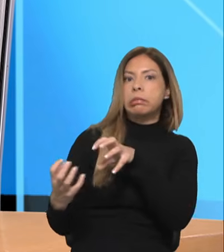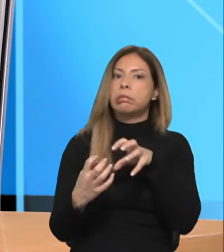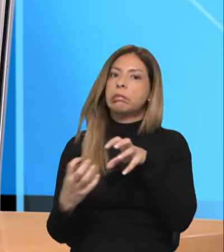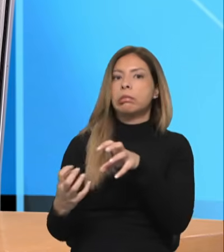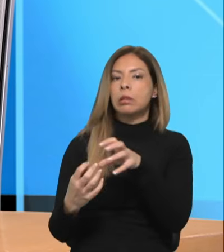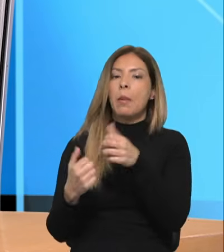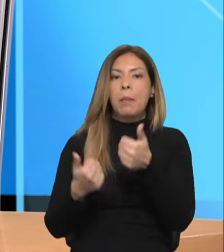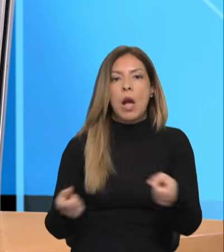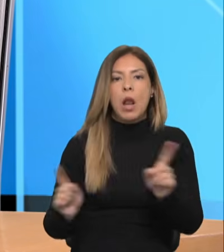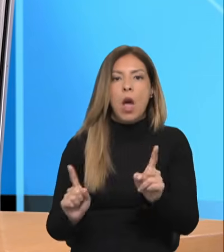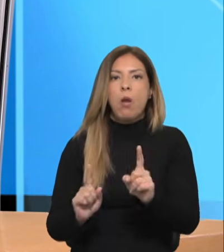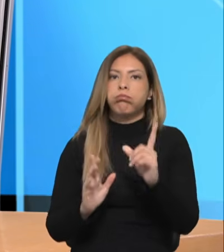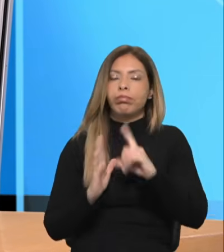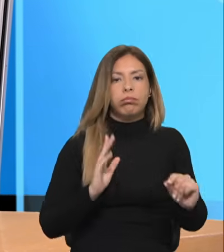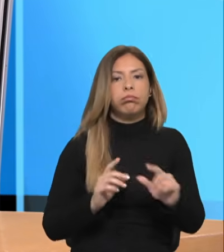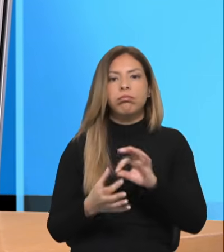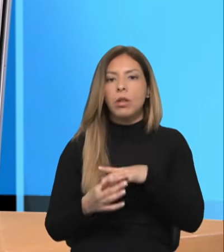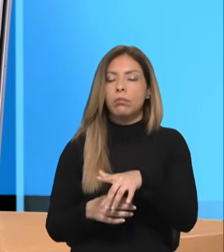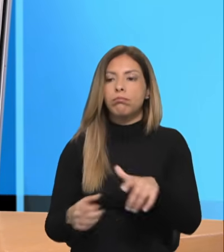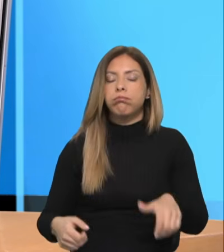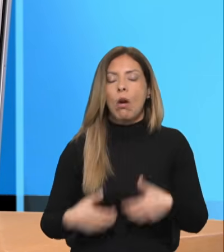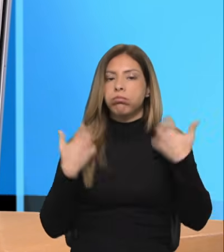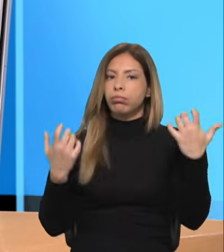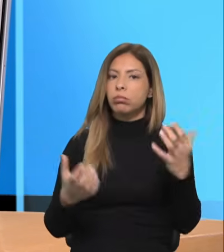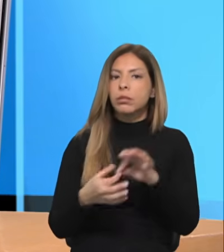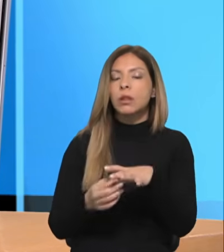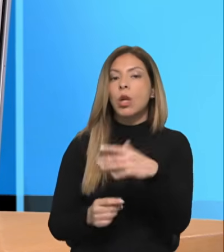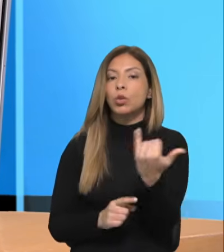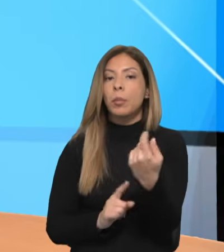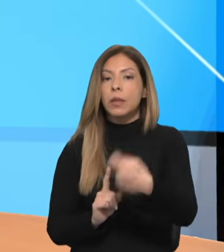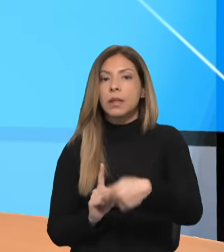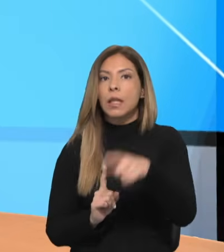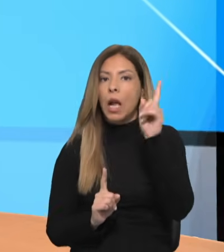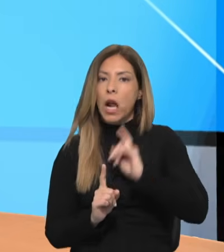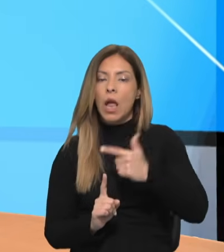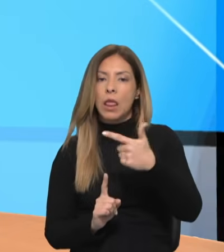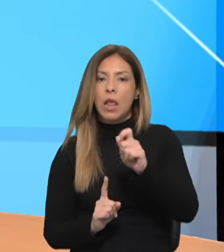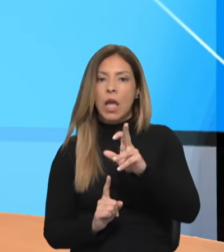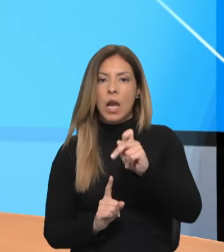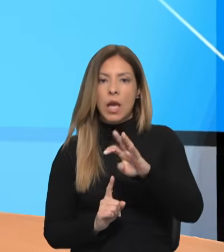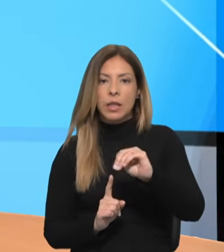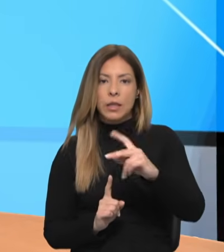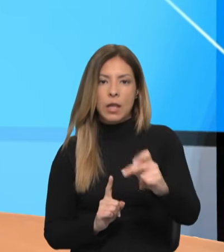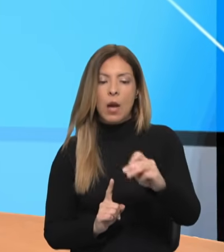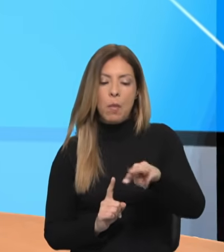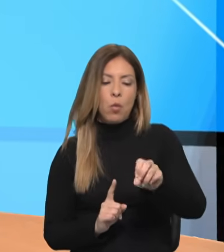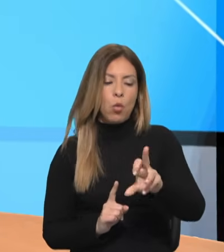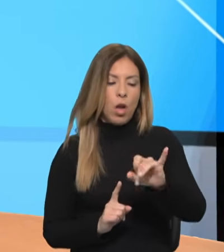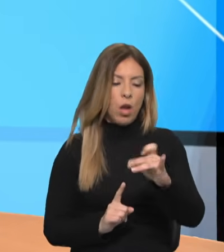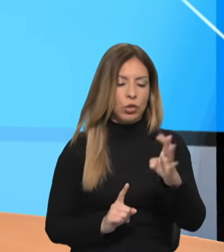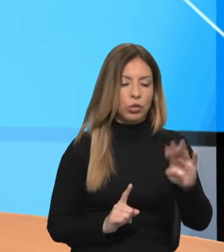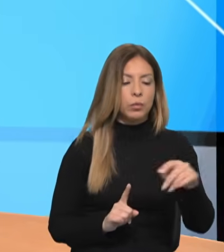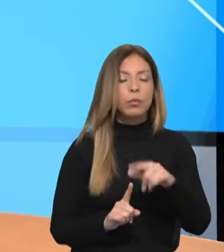hemiciclo, a desentenderem-se com a vice-presidente da Assembleia da República, Teresa Moraes. Noutro cenário, o